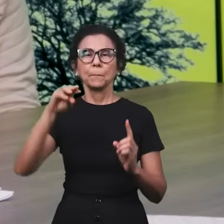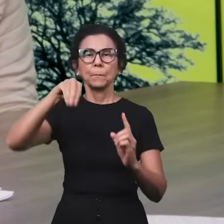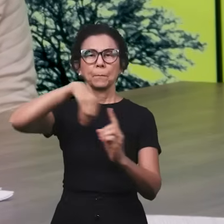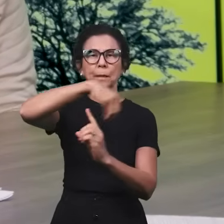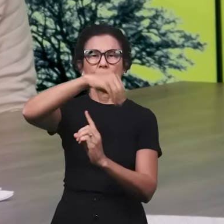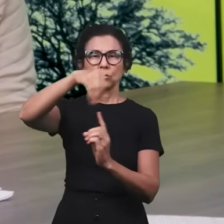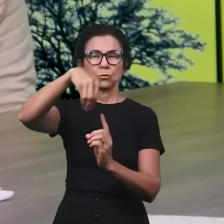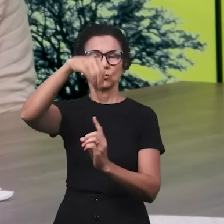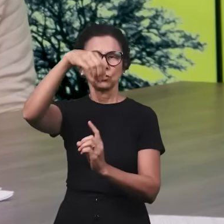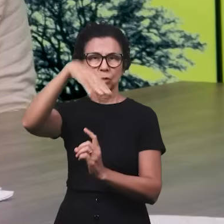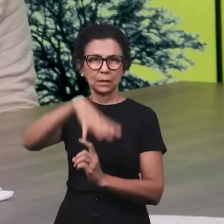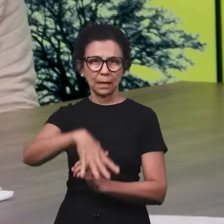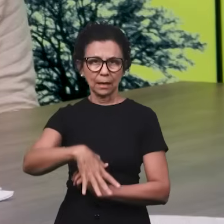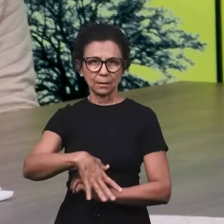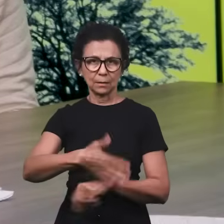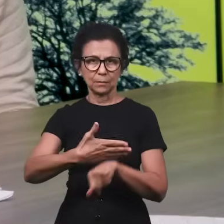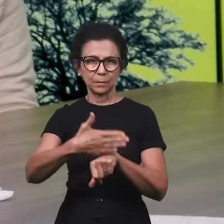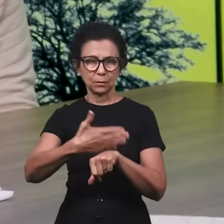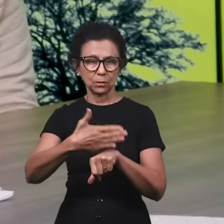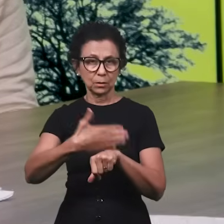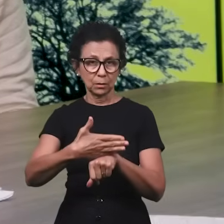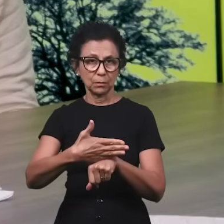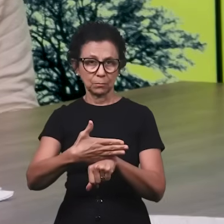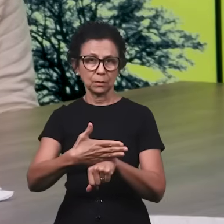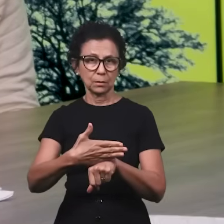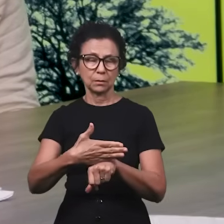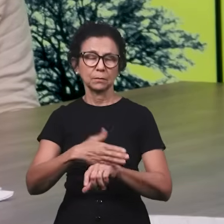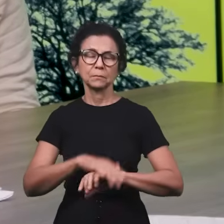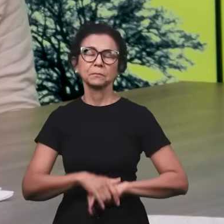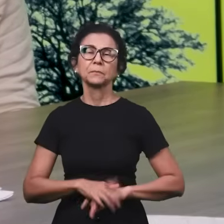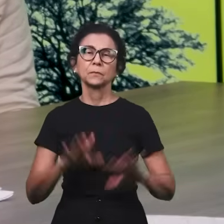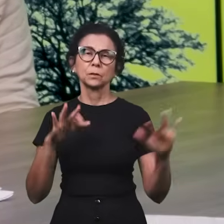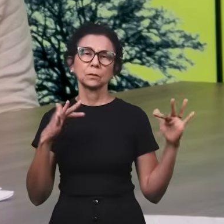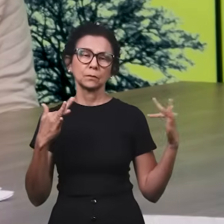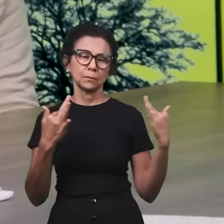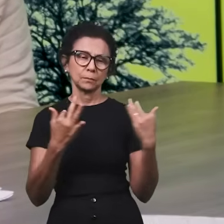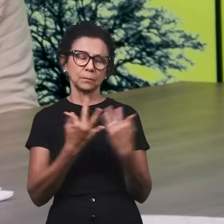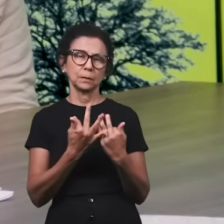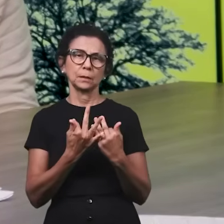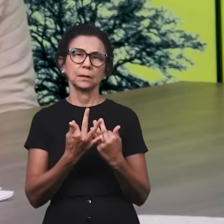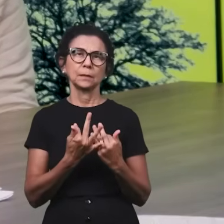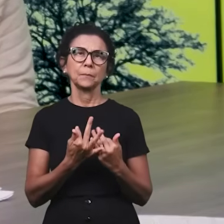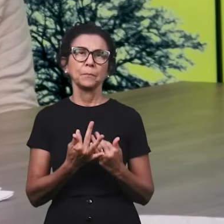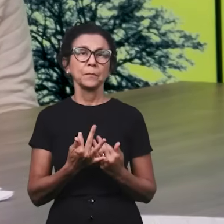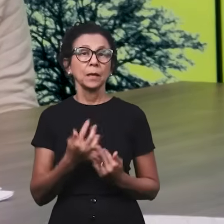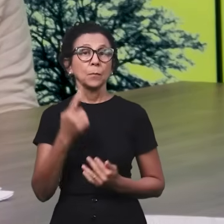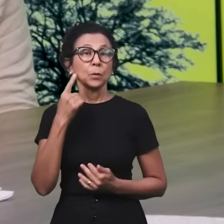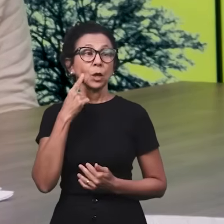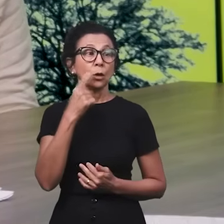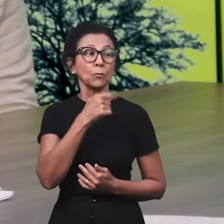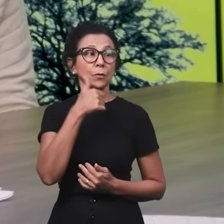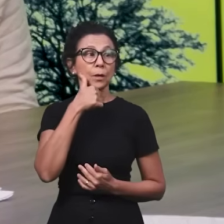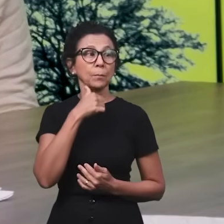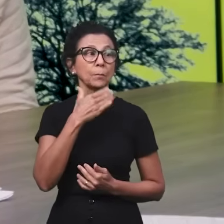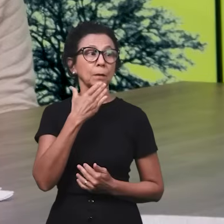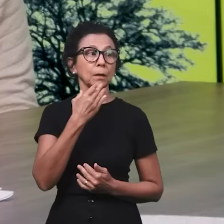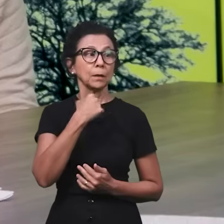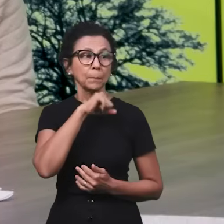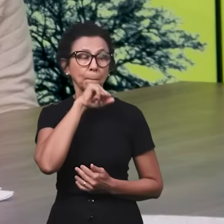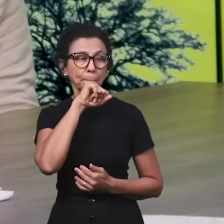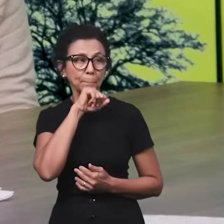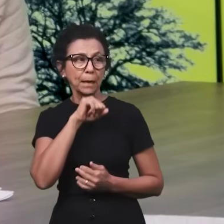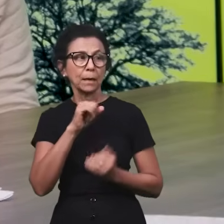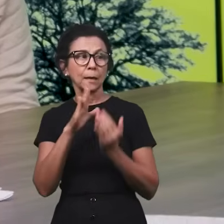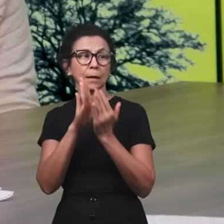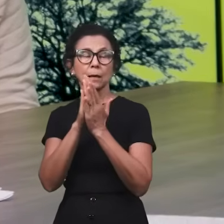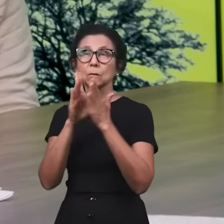que foi sempre muito presente dentro do nosso lar. E nós víamos muito isso na nossa casa. Os meus pais